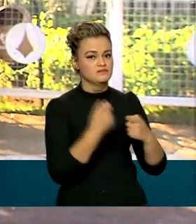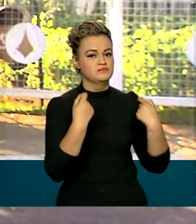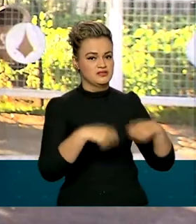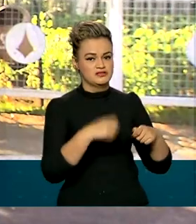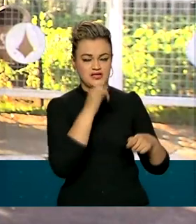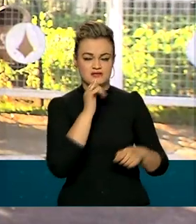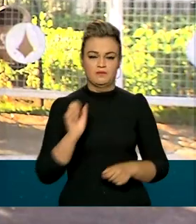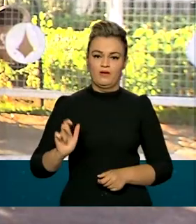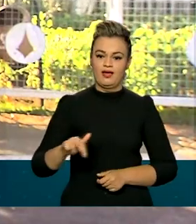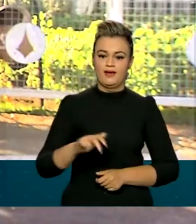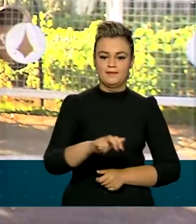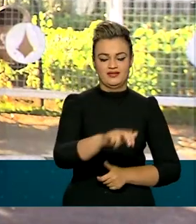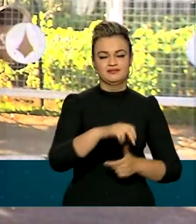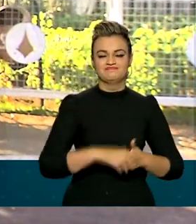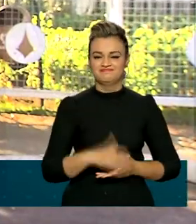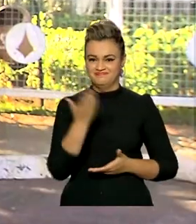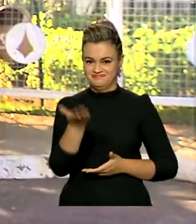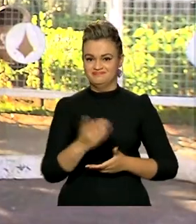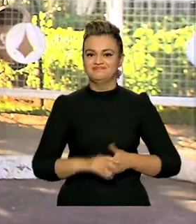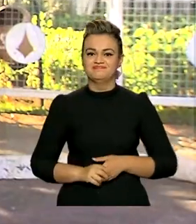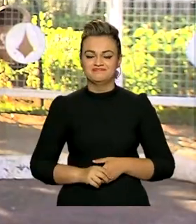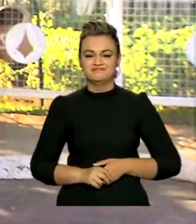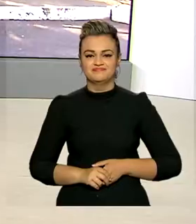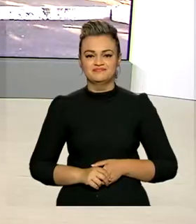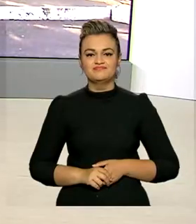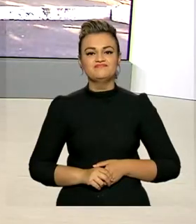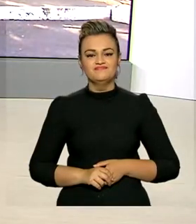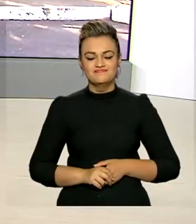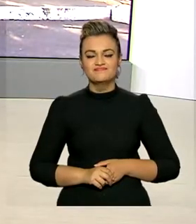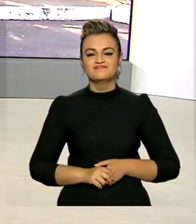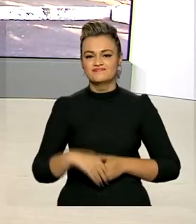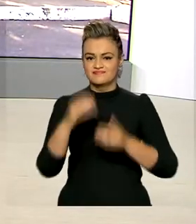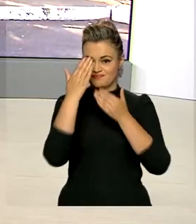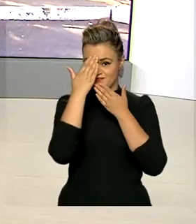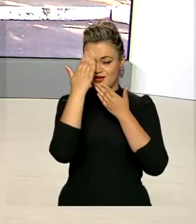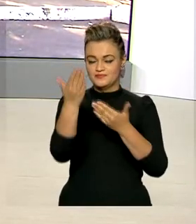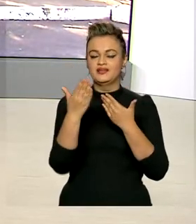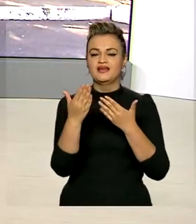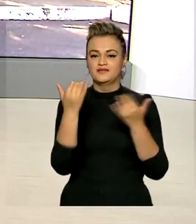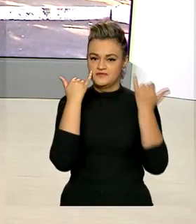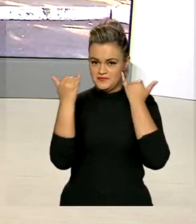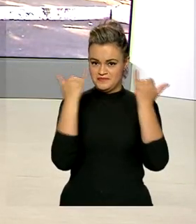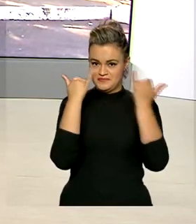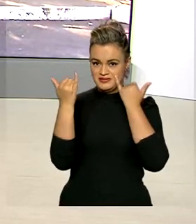como caminhada. Eu volto com você aí no estúdio, Renata. Tá certo, Ana Luísa. Muito obrigada pelas suas informações ao vivo.